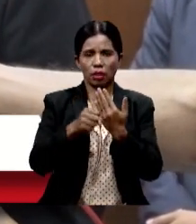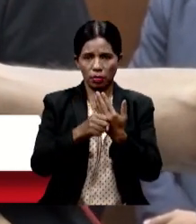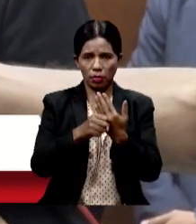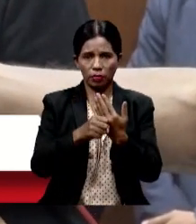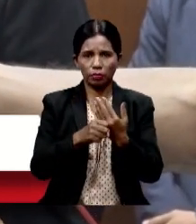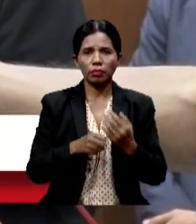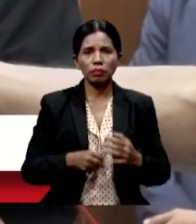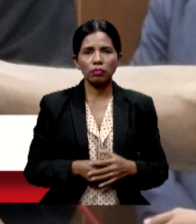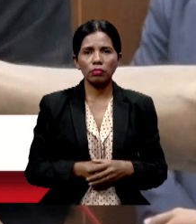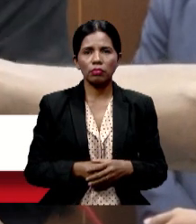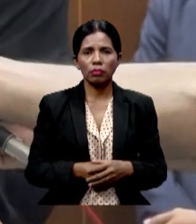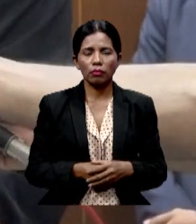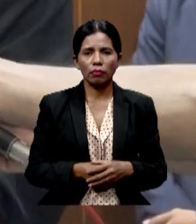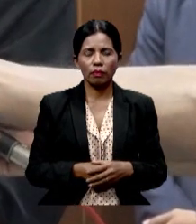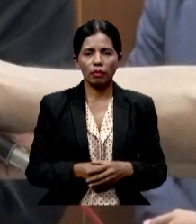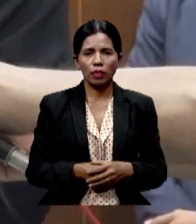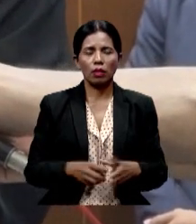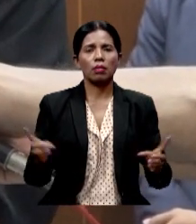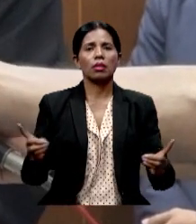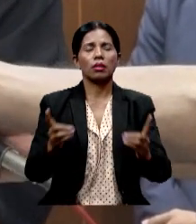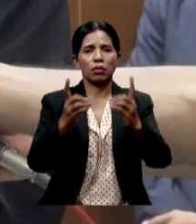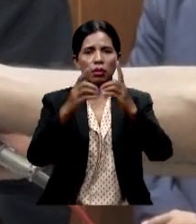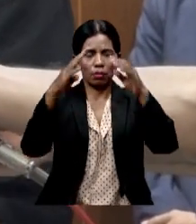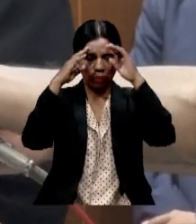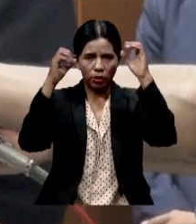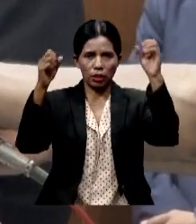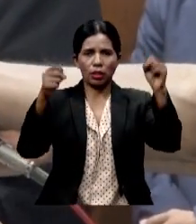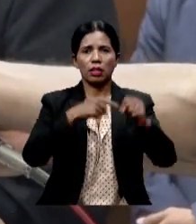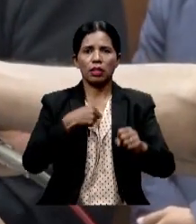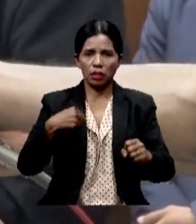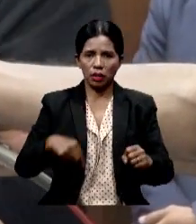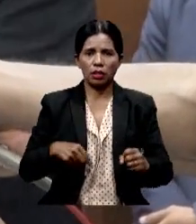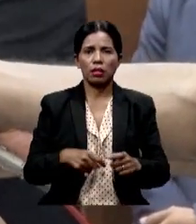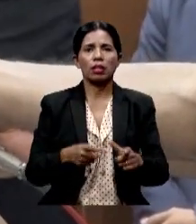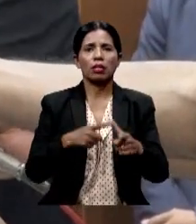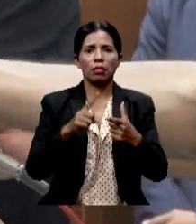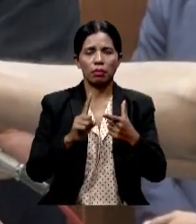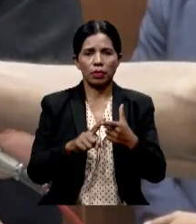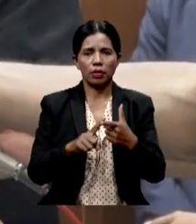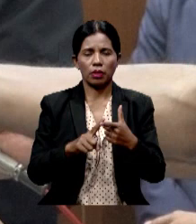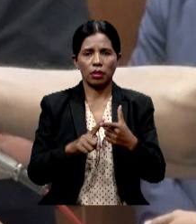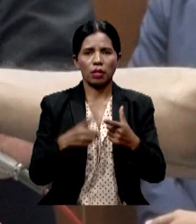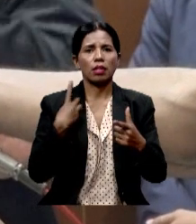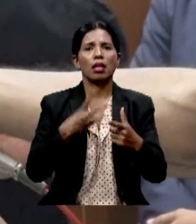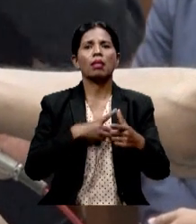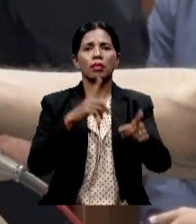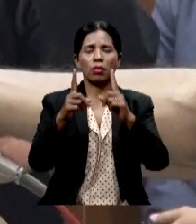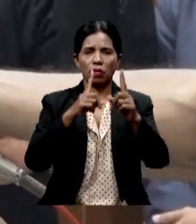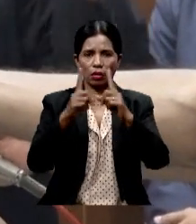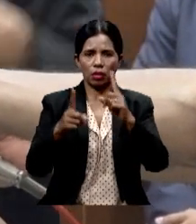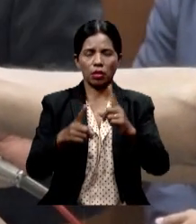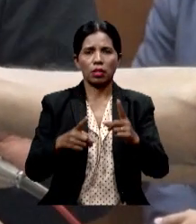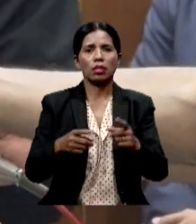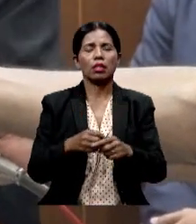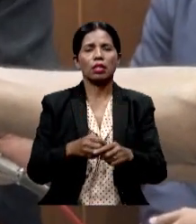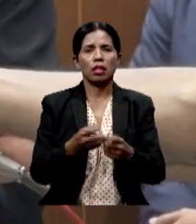e vai assumir o presidente Xi Jinping. No Nemaka, o Rio Amiculia áreas